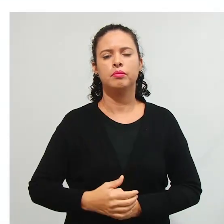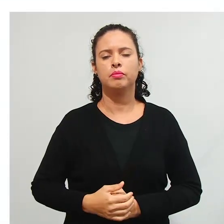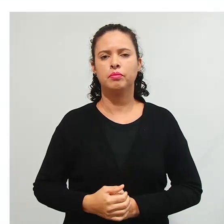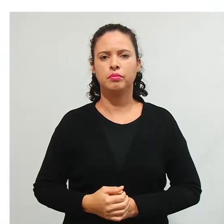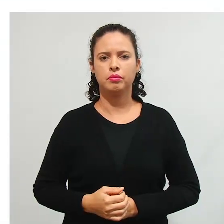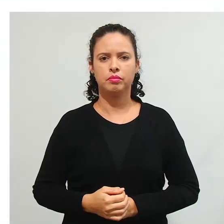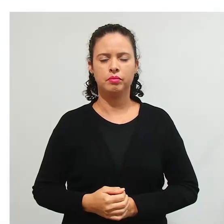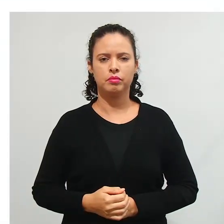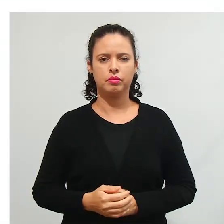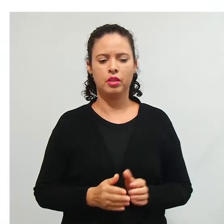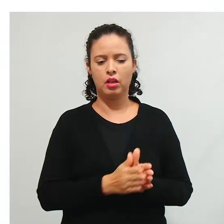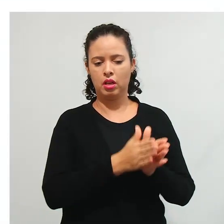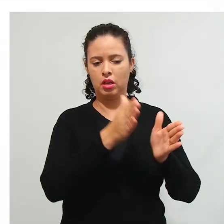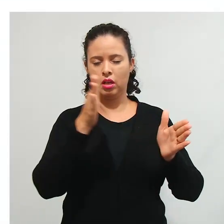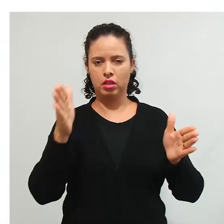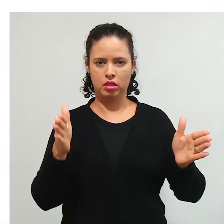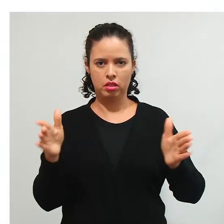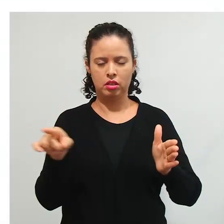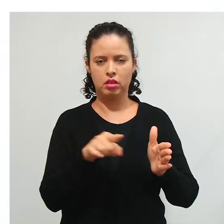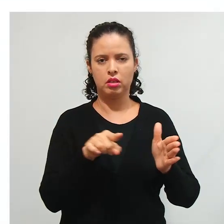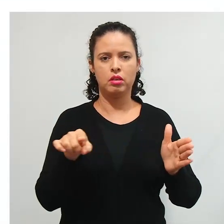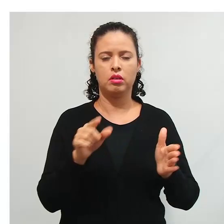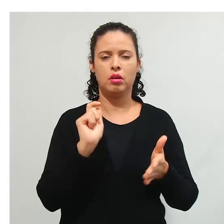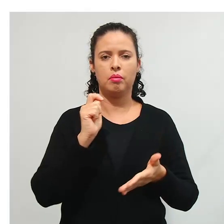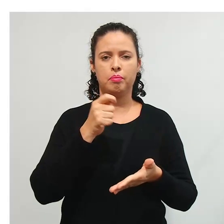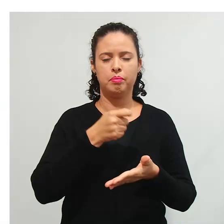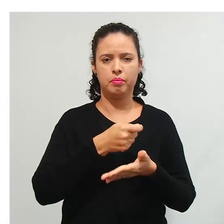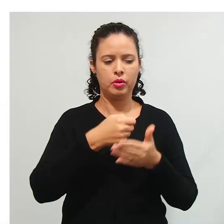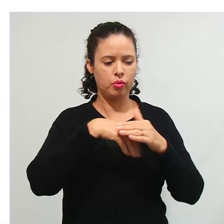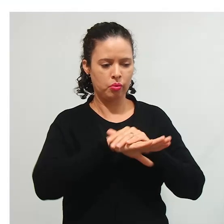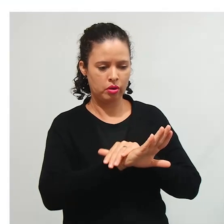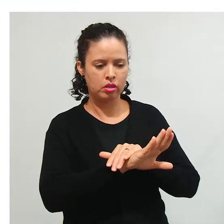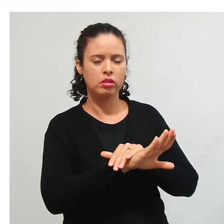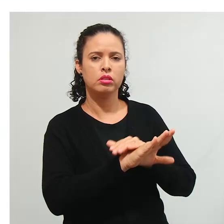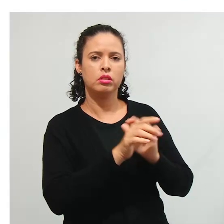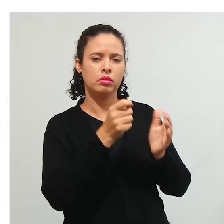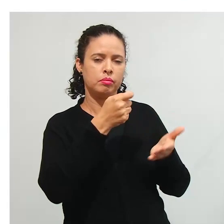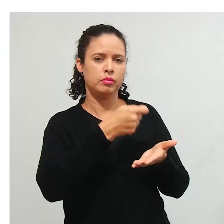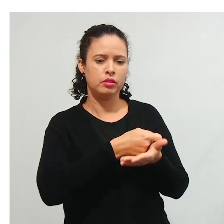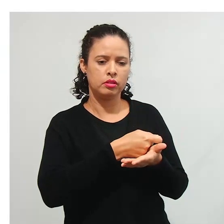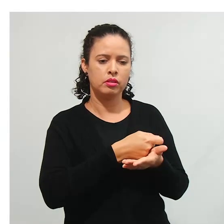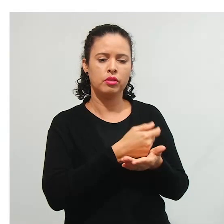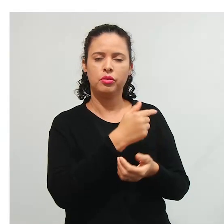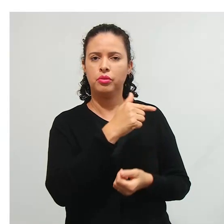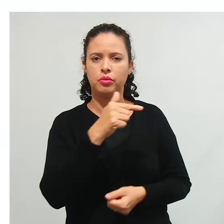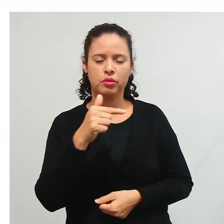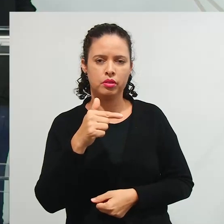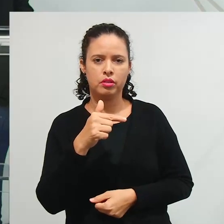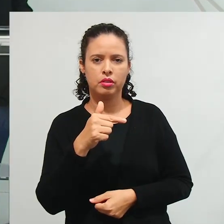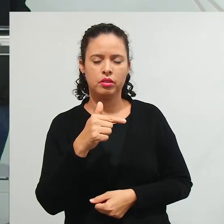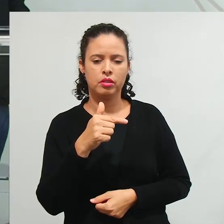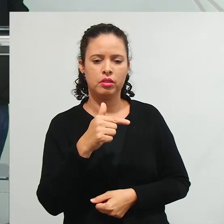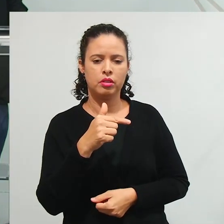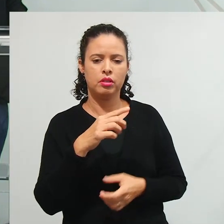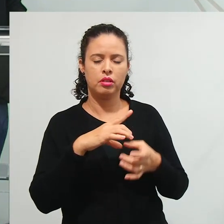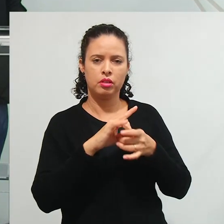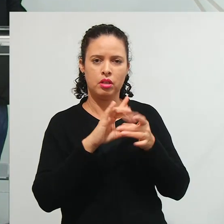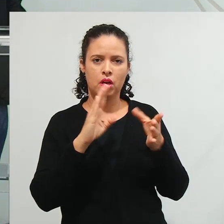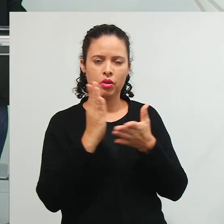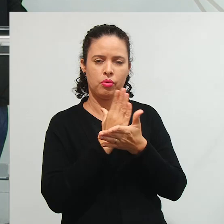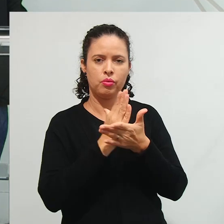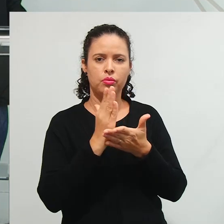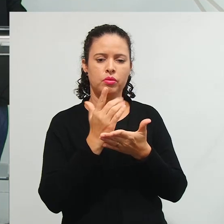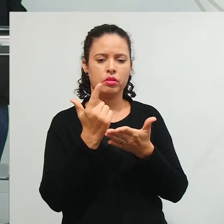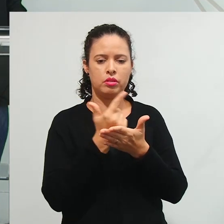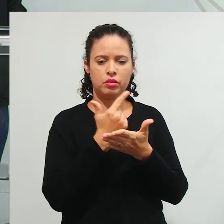que essa etapa de liquidação não está disponível em